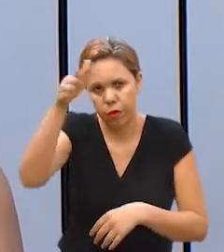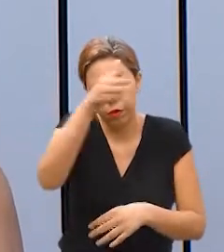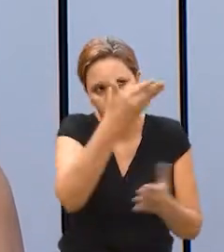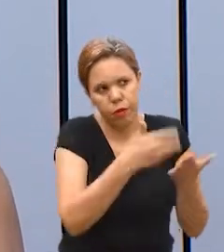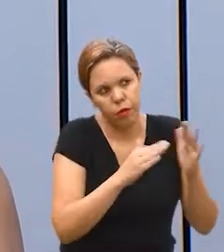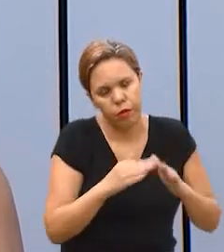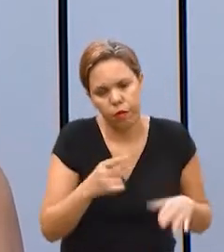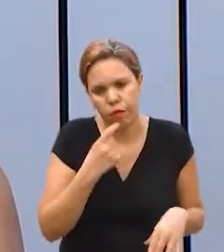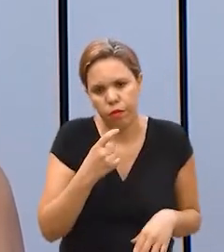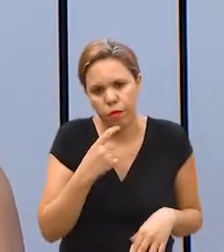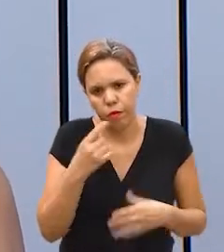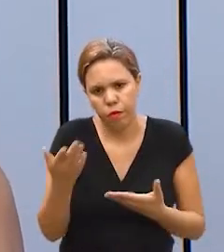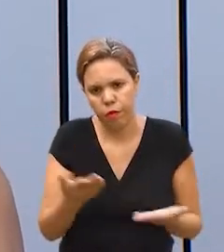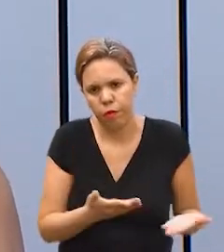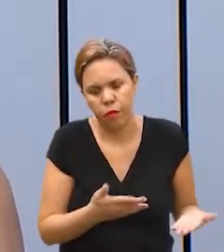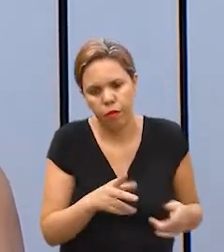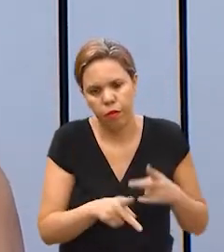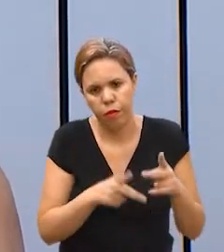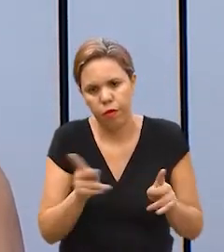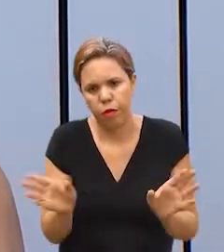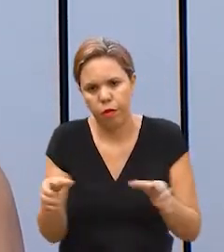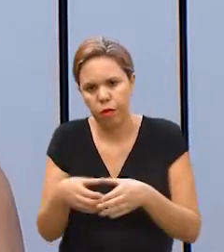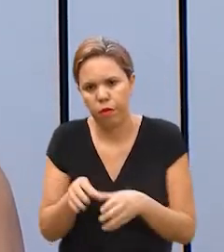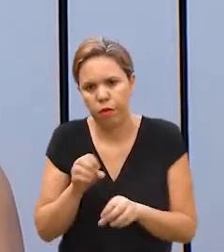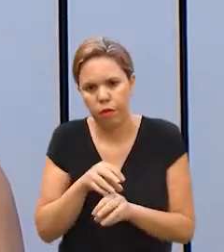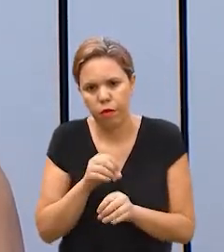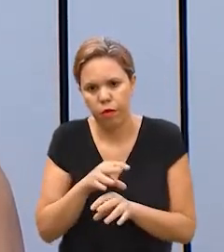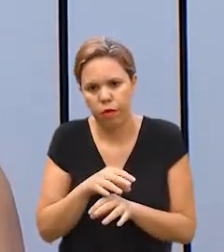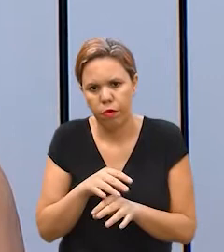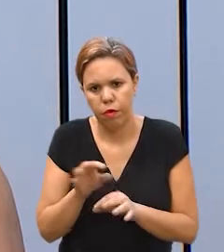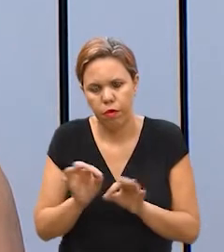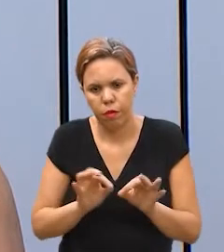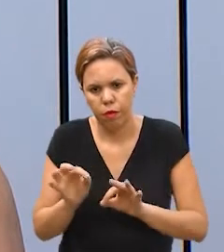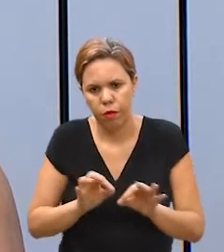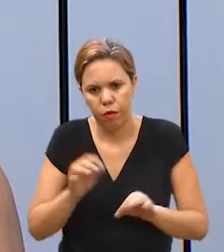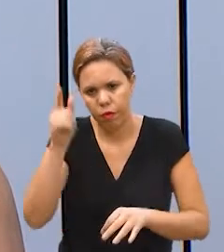andou pelas escolas, recebemos aqui até na Comissão de Educação, né,